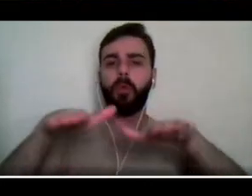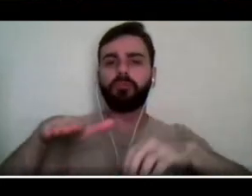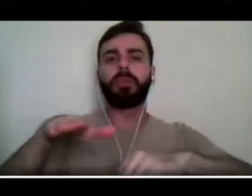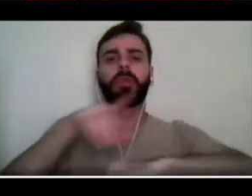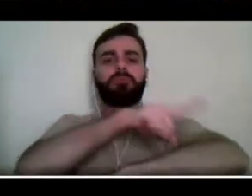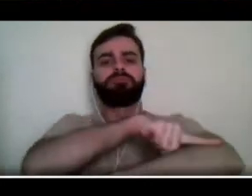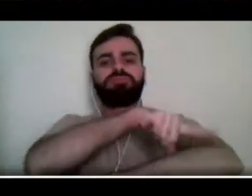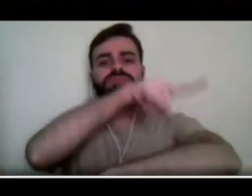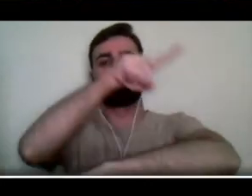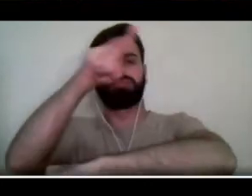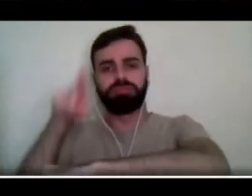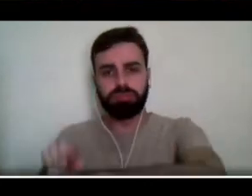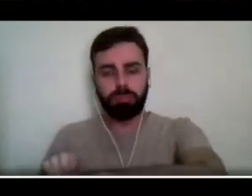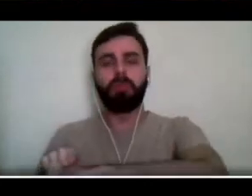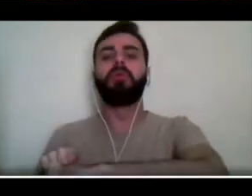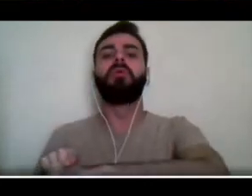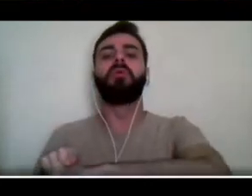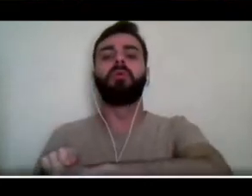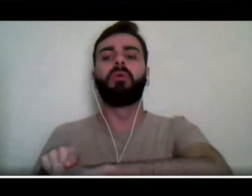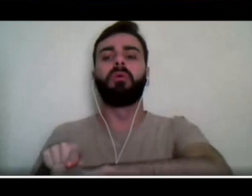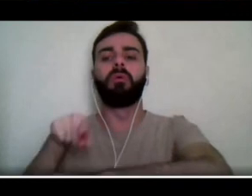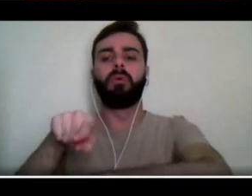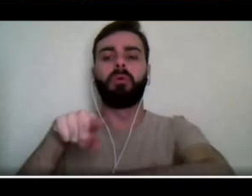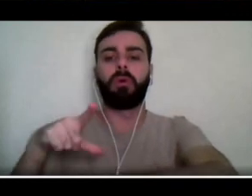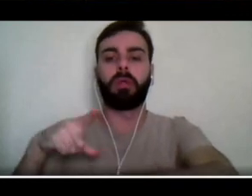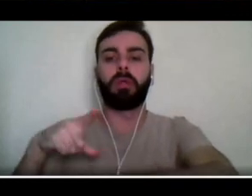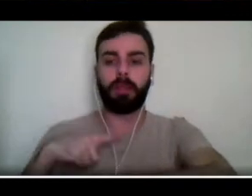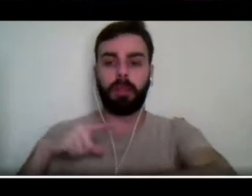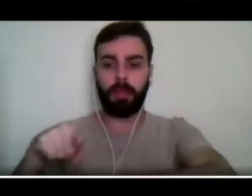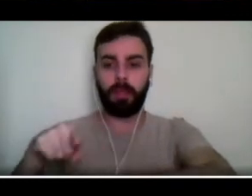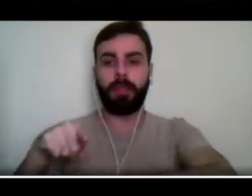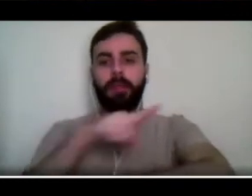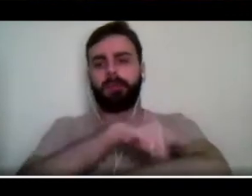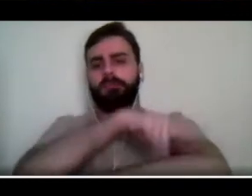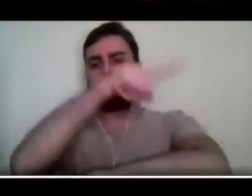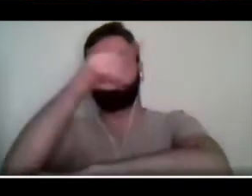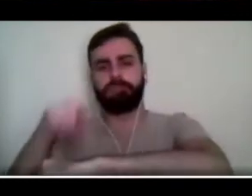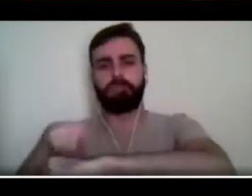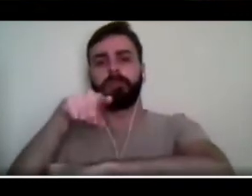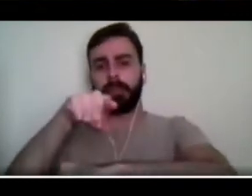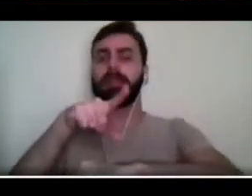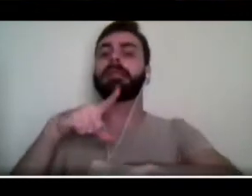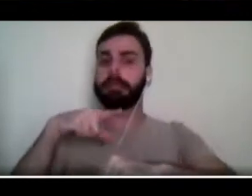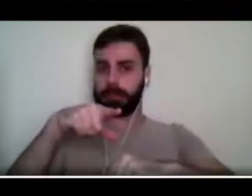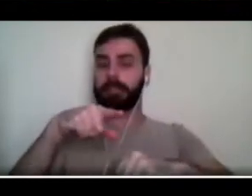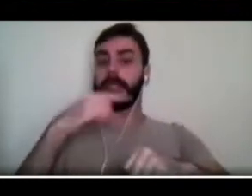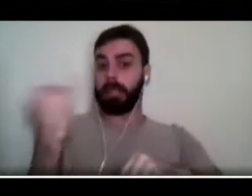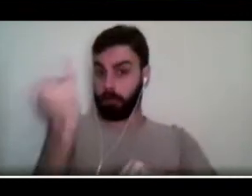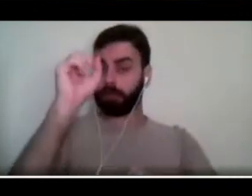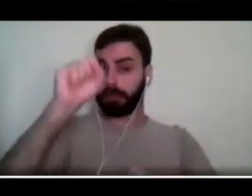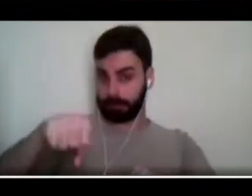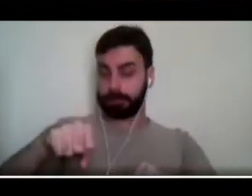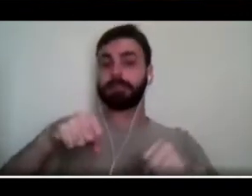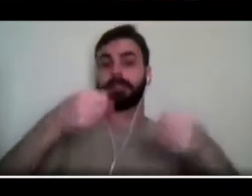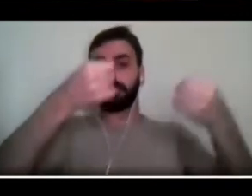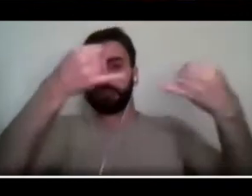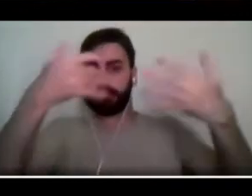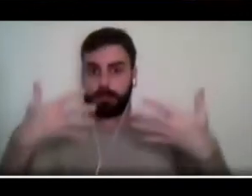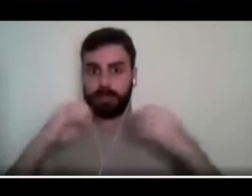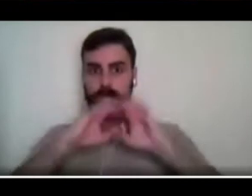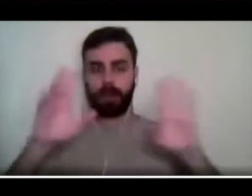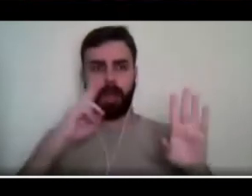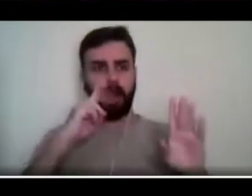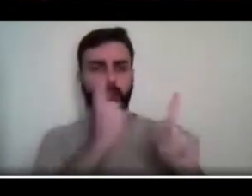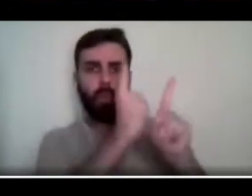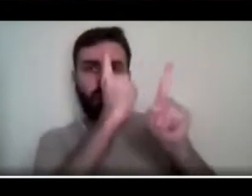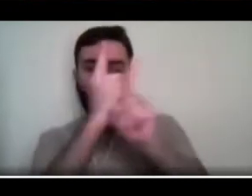Eles descrevem o movimento de projétil. Você tem que lembrar deles não no sentido de decorá-los. Você tem que lembrar deles para